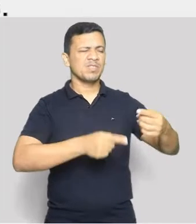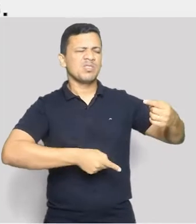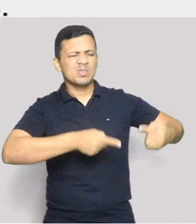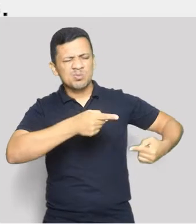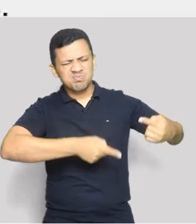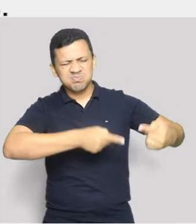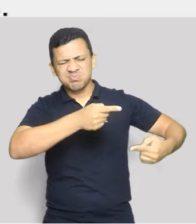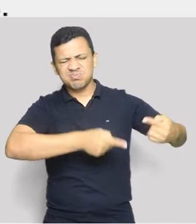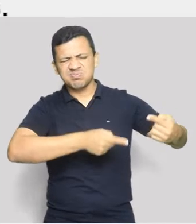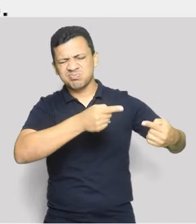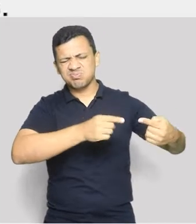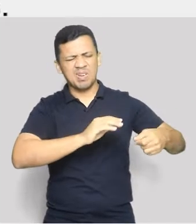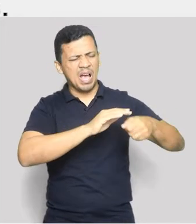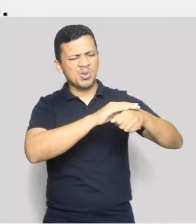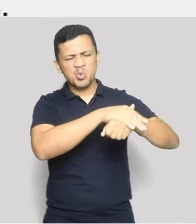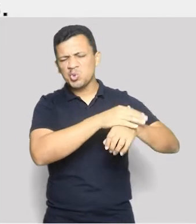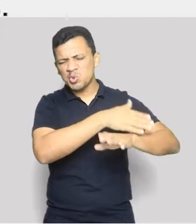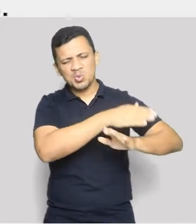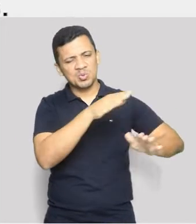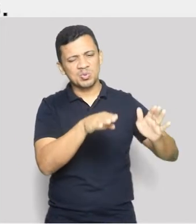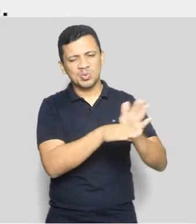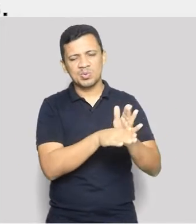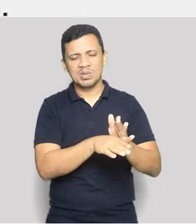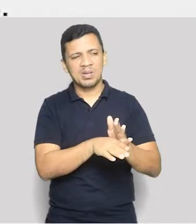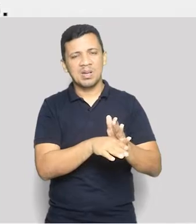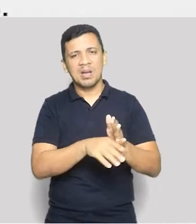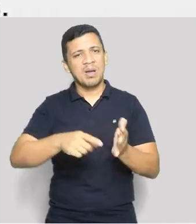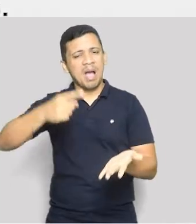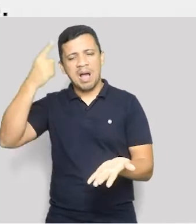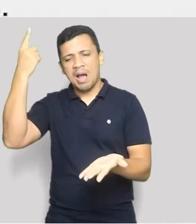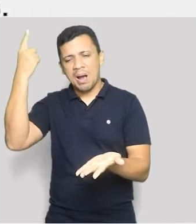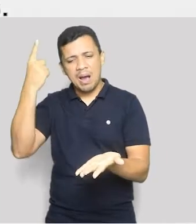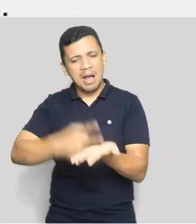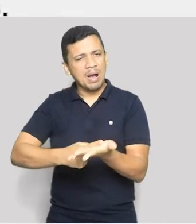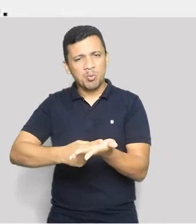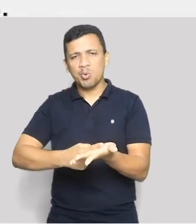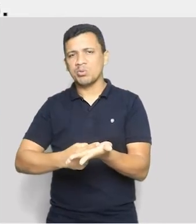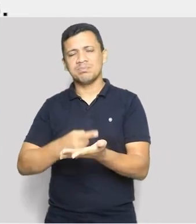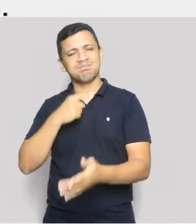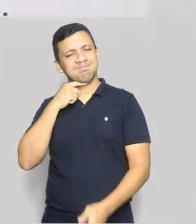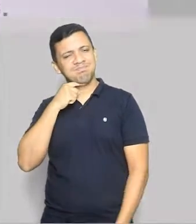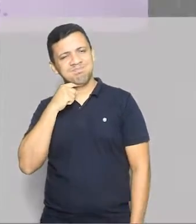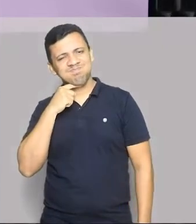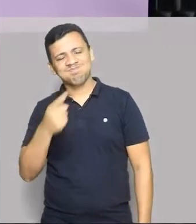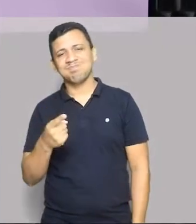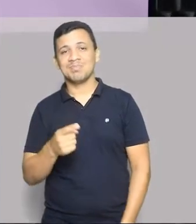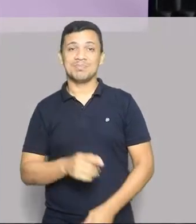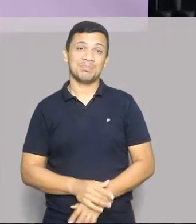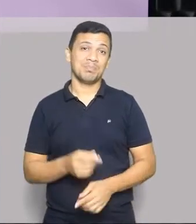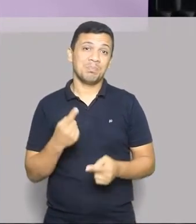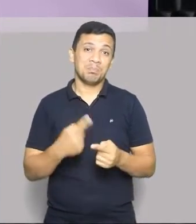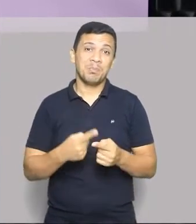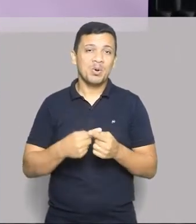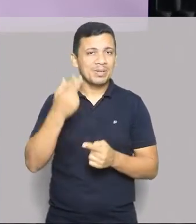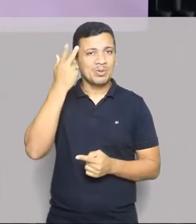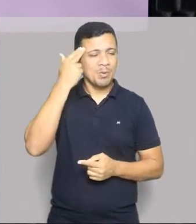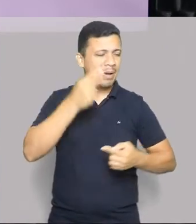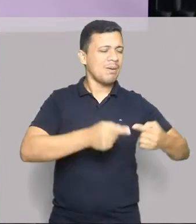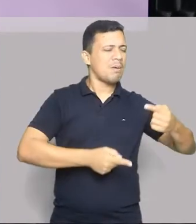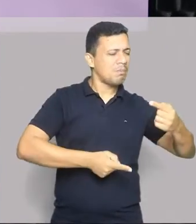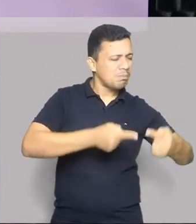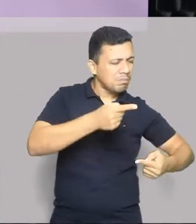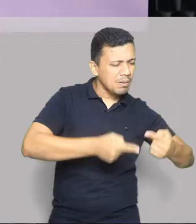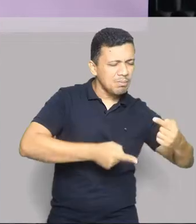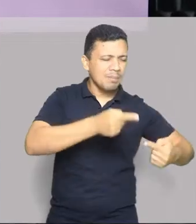noite inteira e não chegar a um acordo são ideias que se contrapõem, porque normalmente quem senta para discutir,